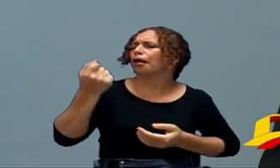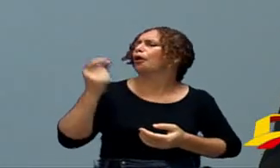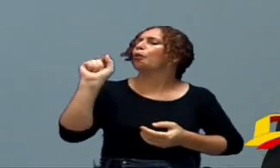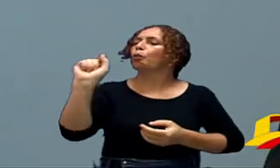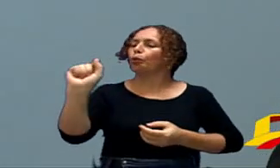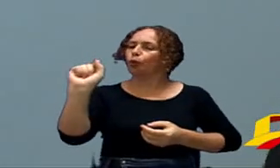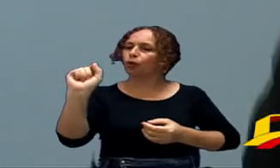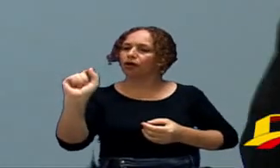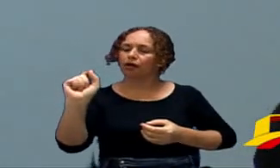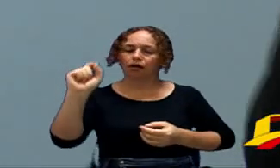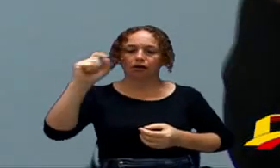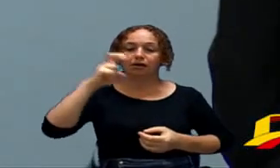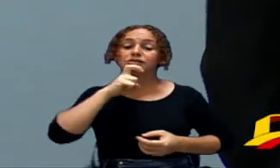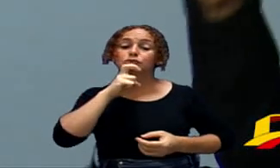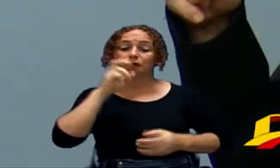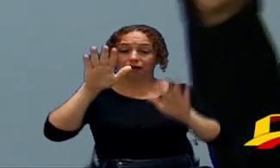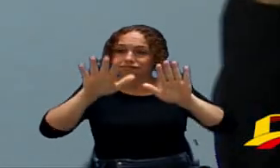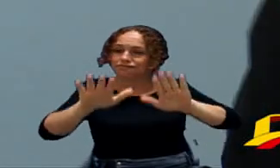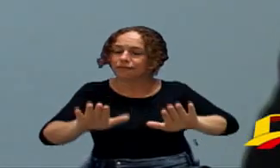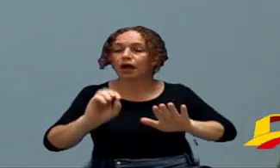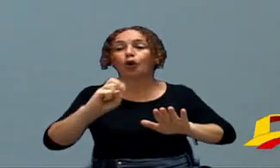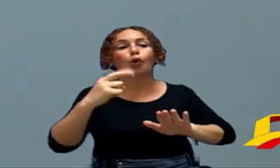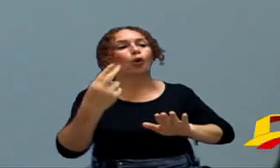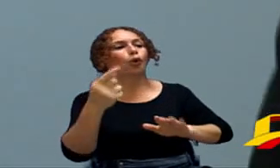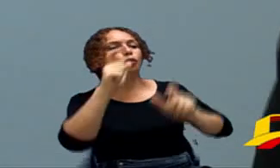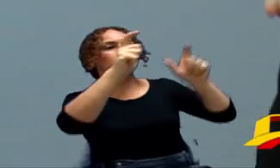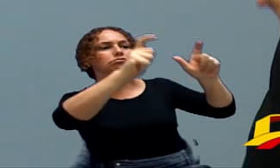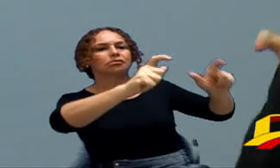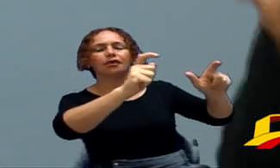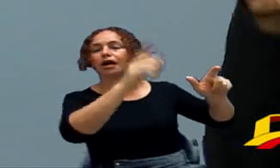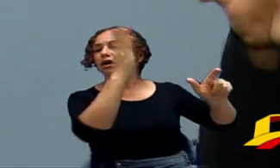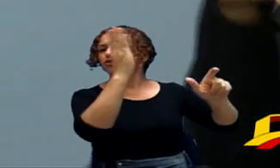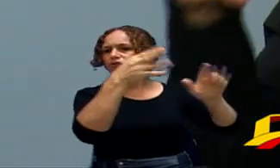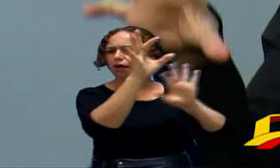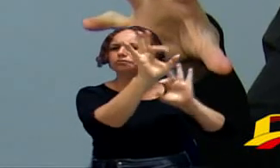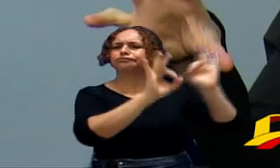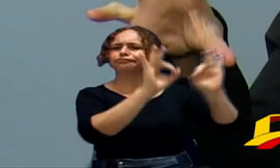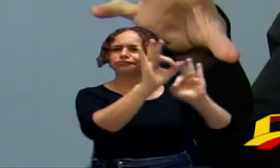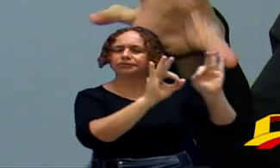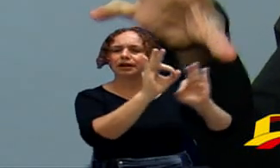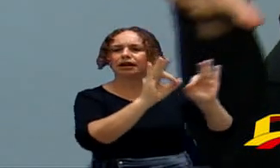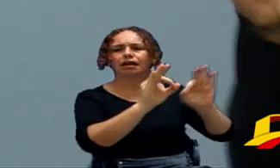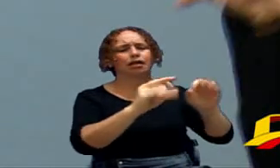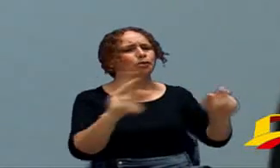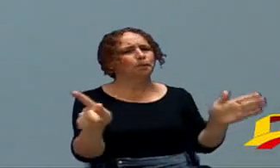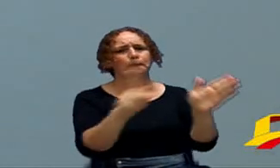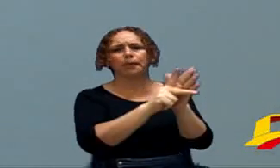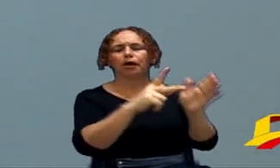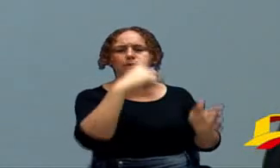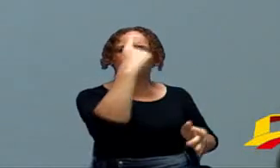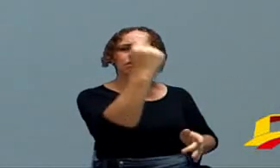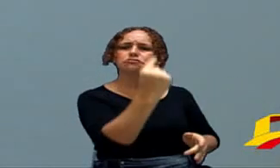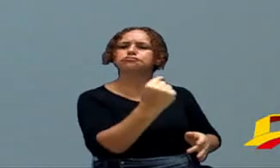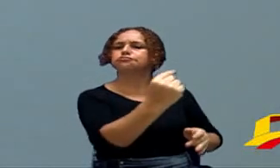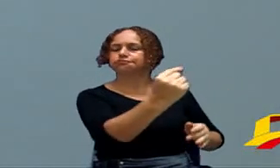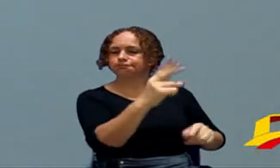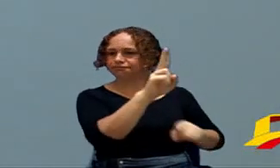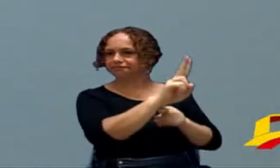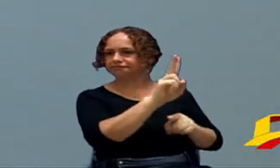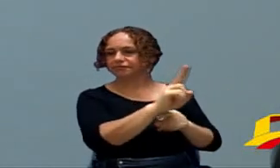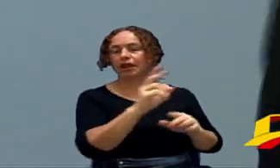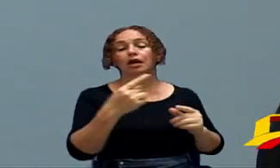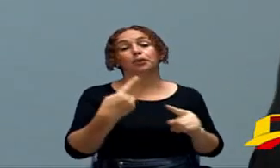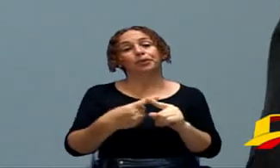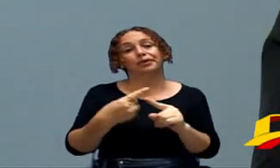permanecer em Sorocaba ou ir no espaço onde realmente é dedicado para os elefantes. Porque, a princípio, nós tínhamos essa